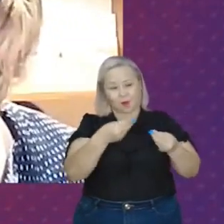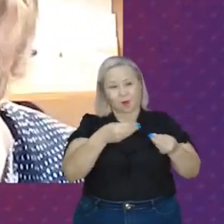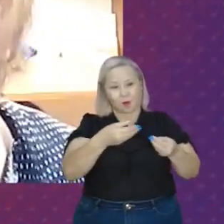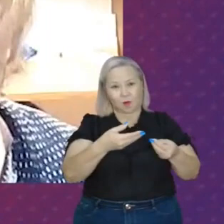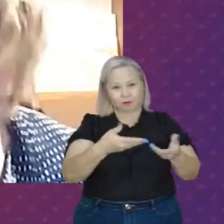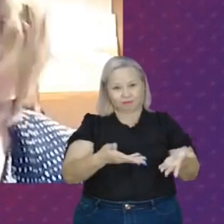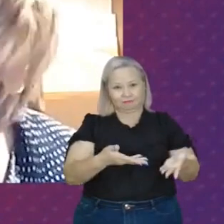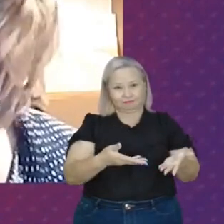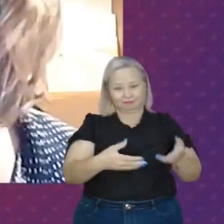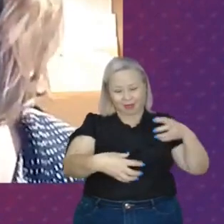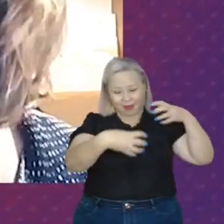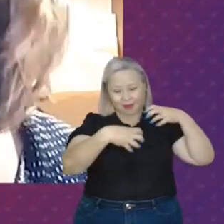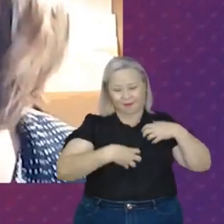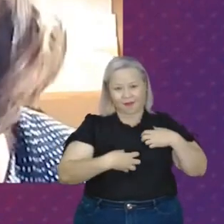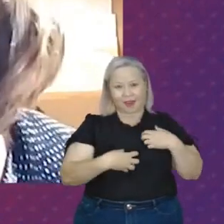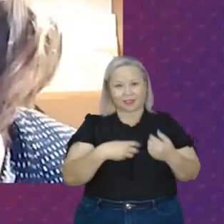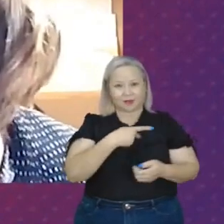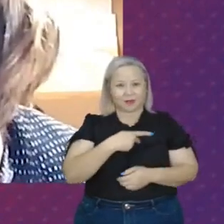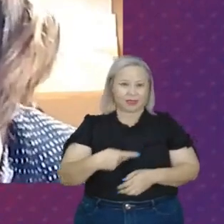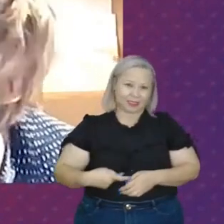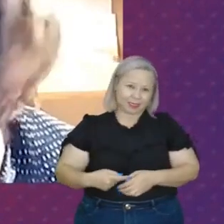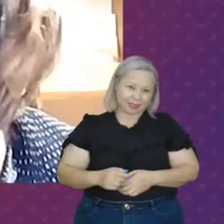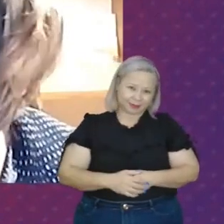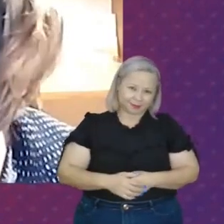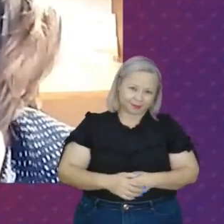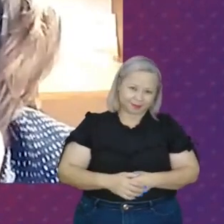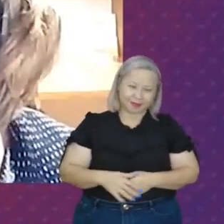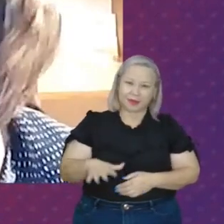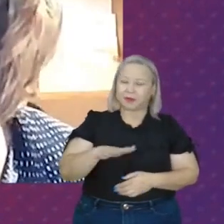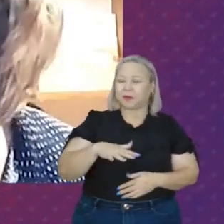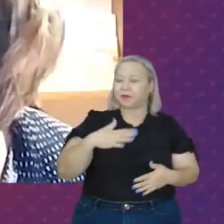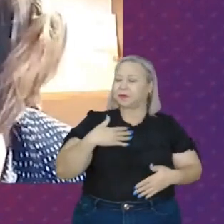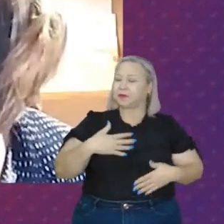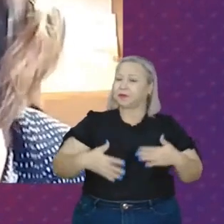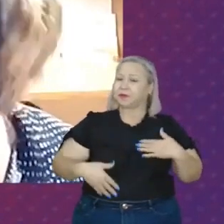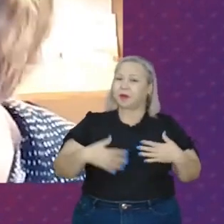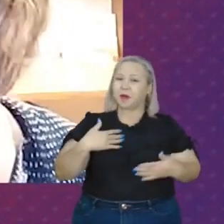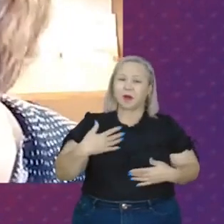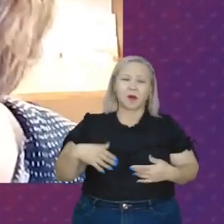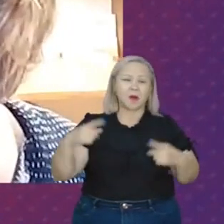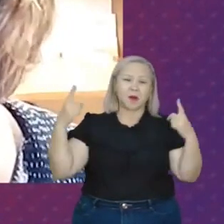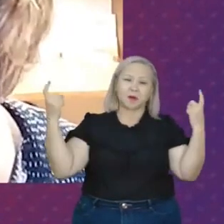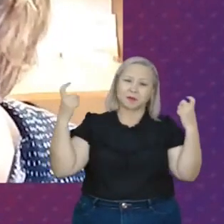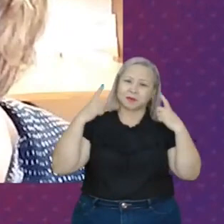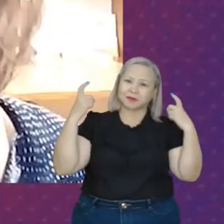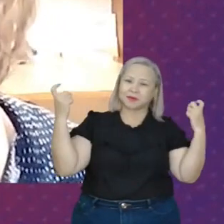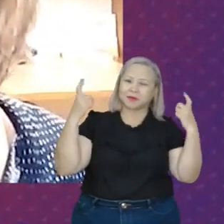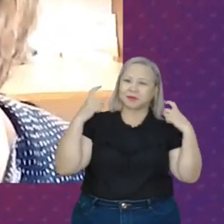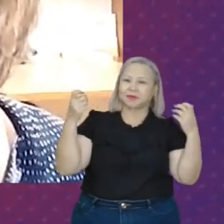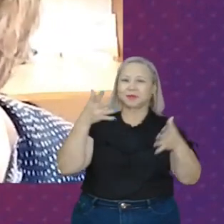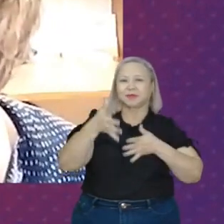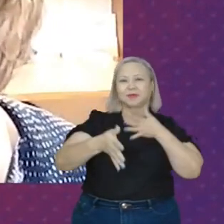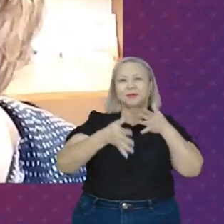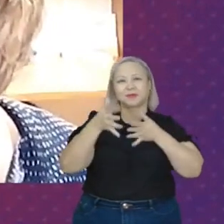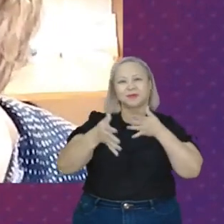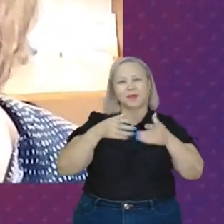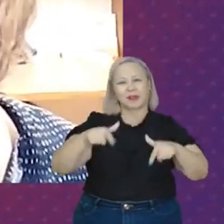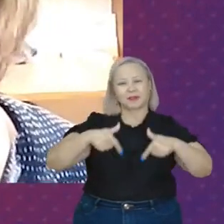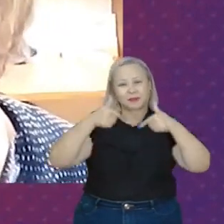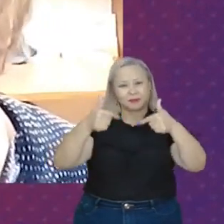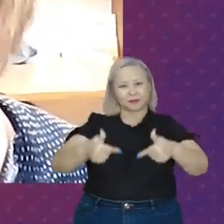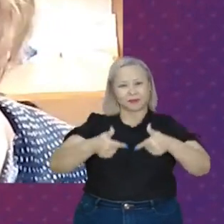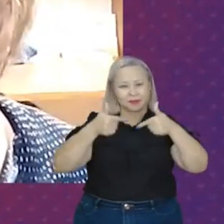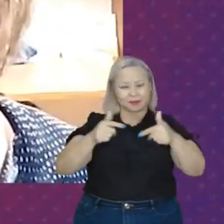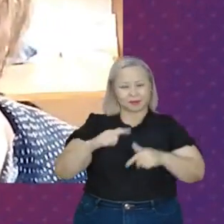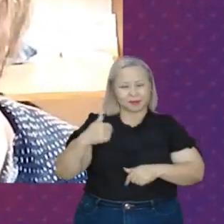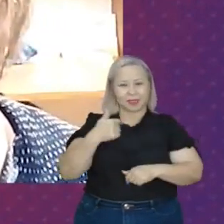subiu, como disse, em Ciranda, com todos os corpos, todos os sons, todas as falas e todas as lutas. E a